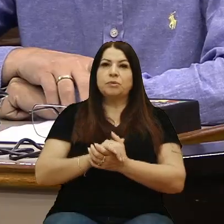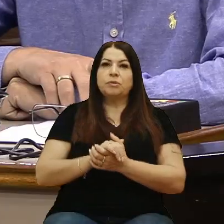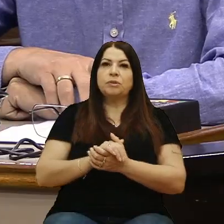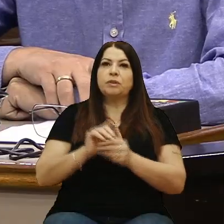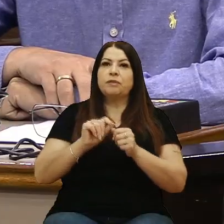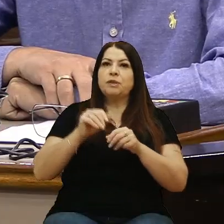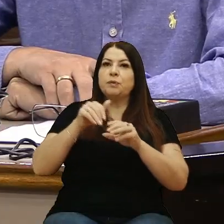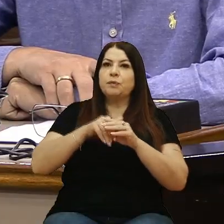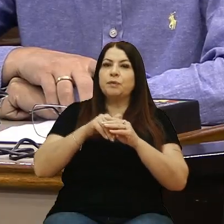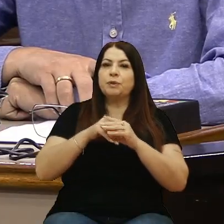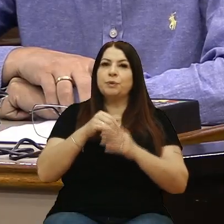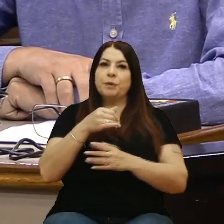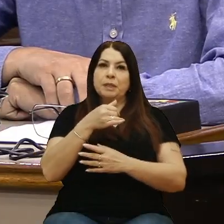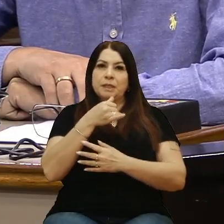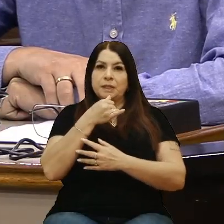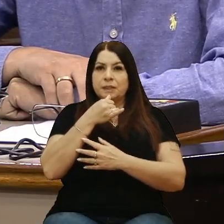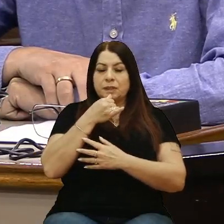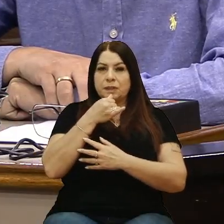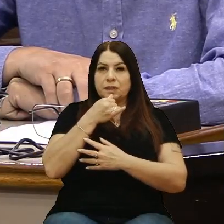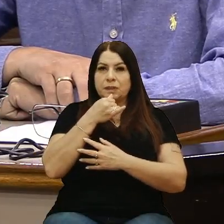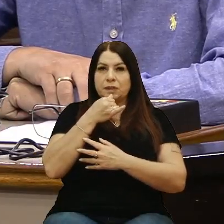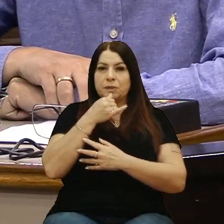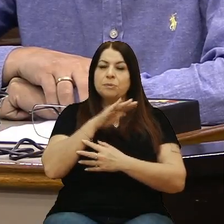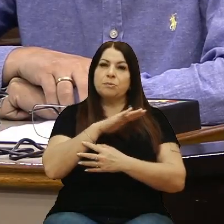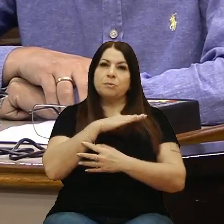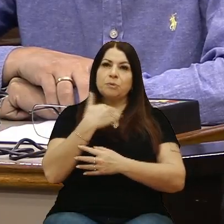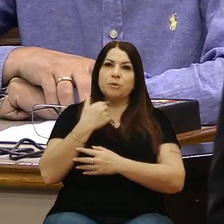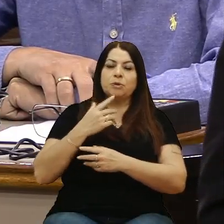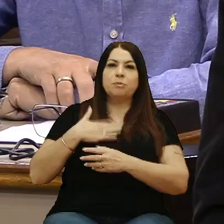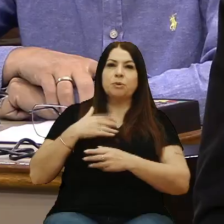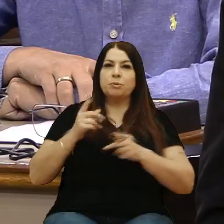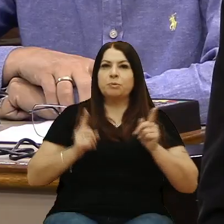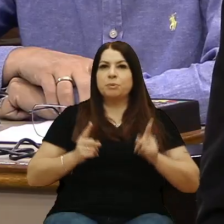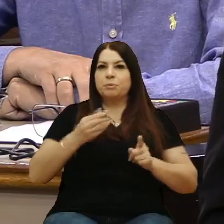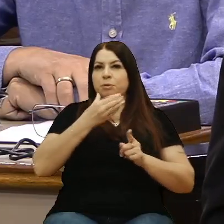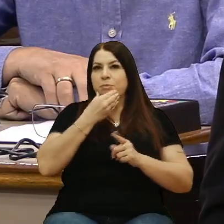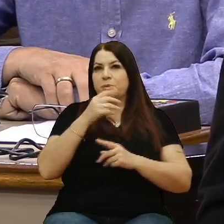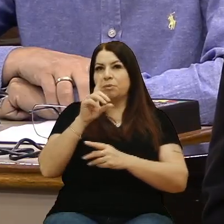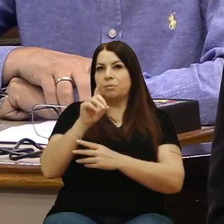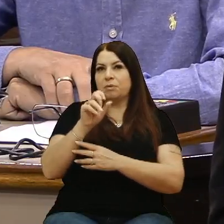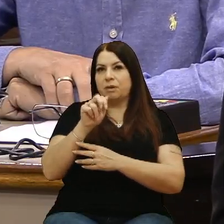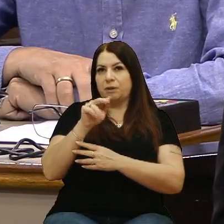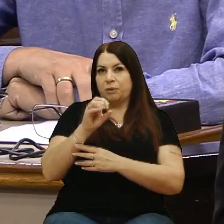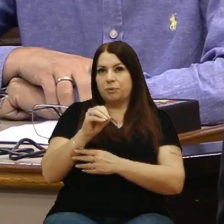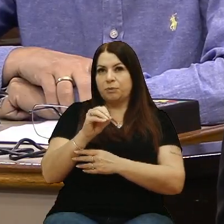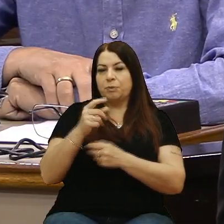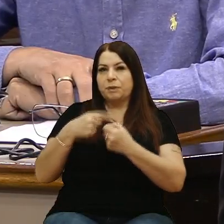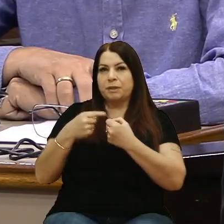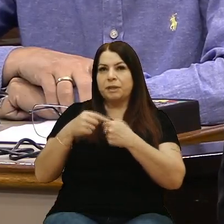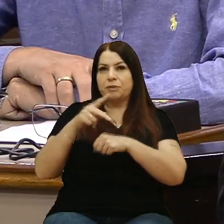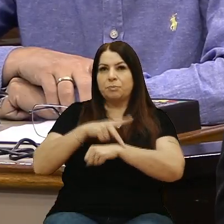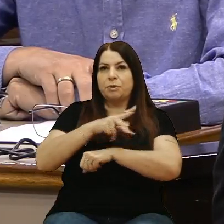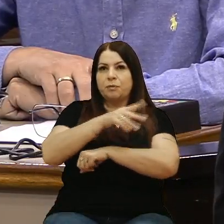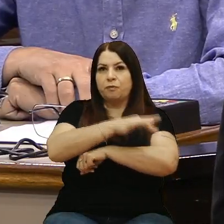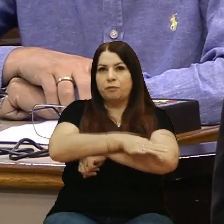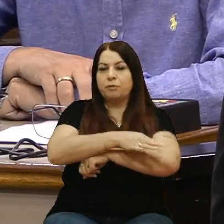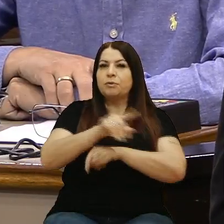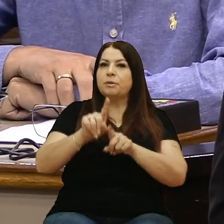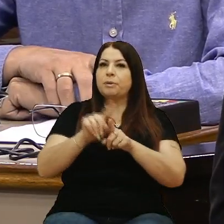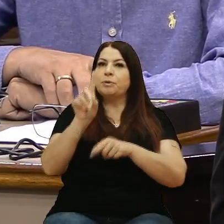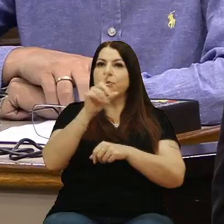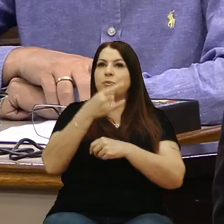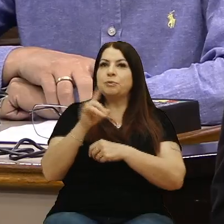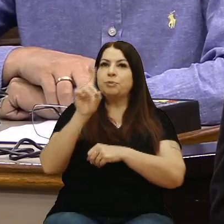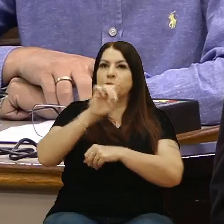fazer um voto de pesar pela passagem do meu primo, Darildo Lara, na cidade de Passo Fundo, que no último